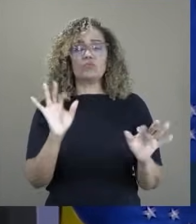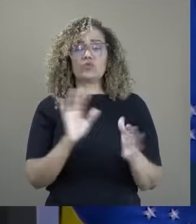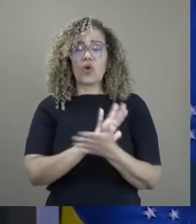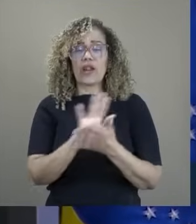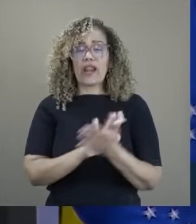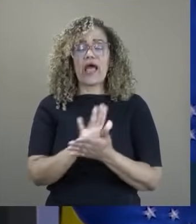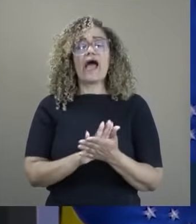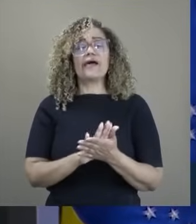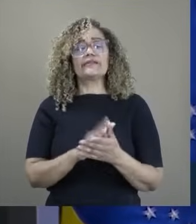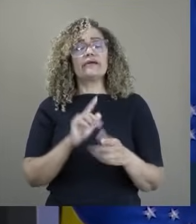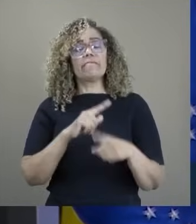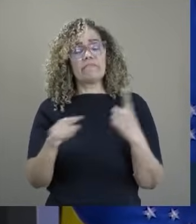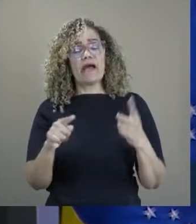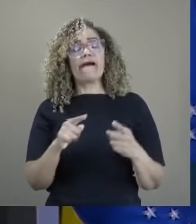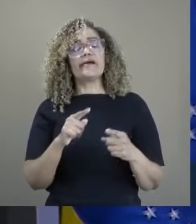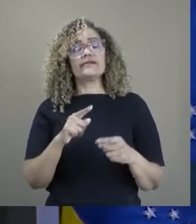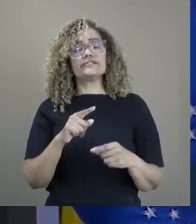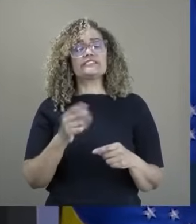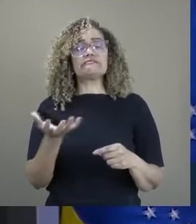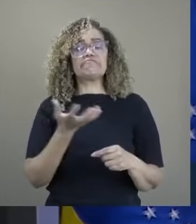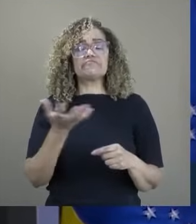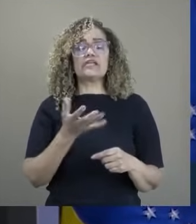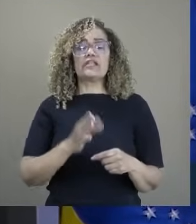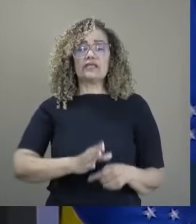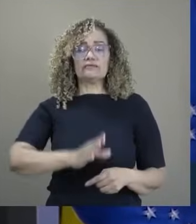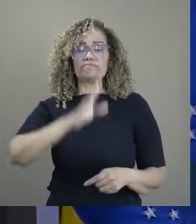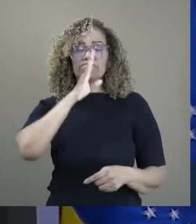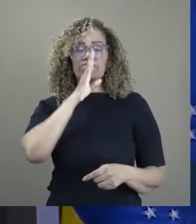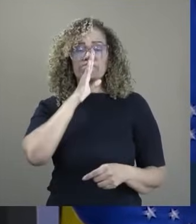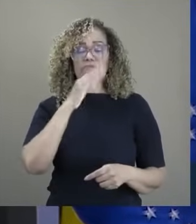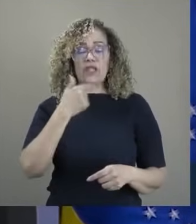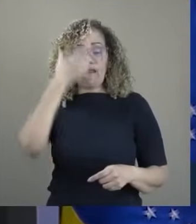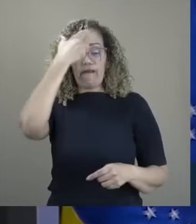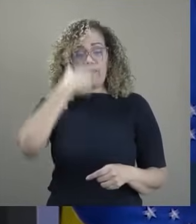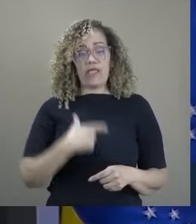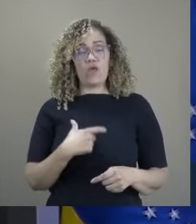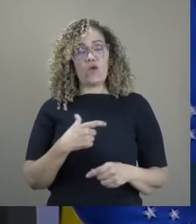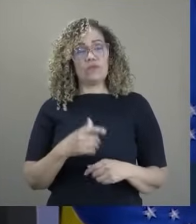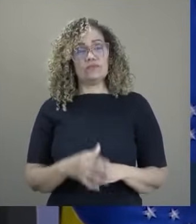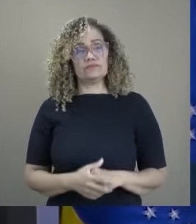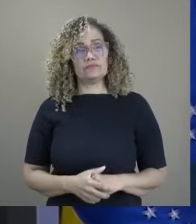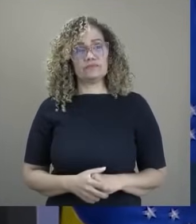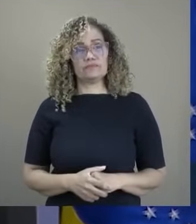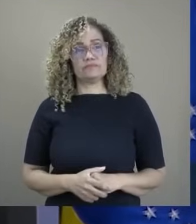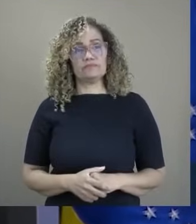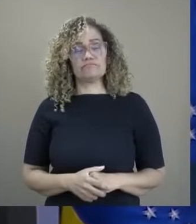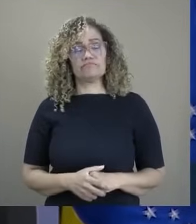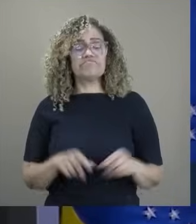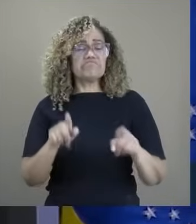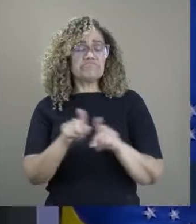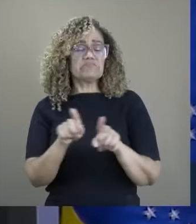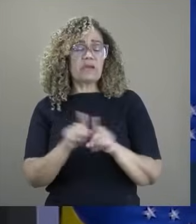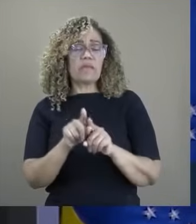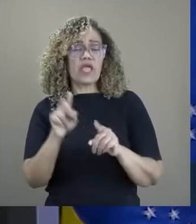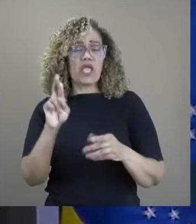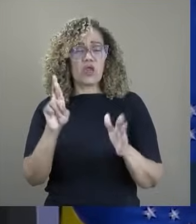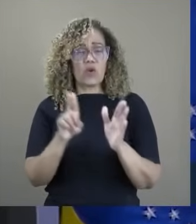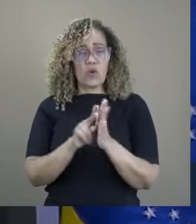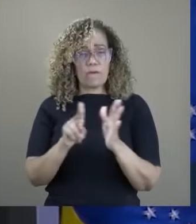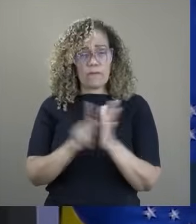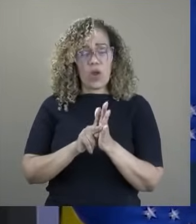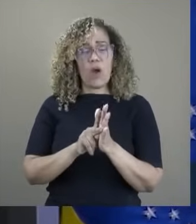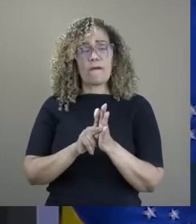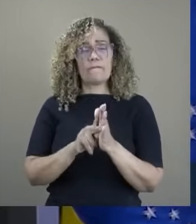me calar quando eu comecei a dizer que os ministros do atual governo prevaricaram e no próprio relatório da bem